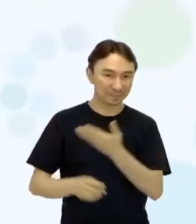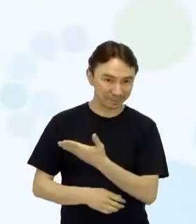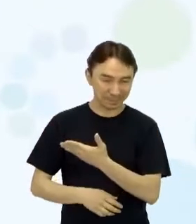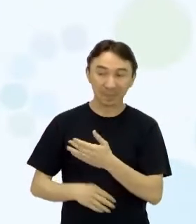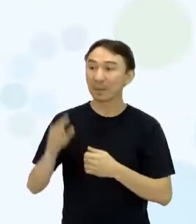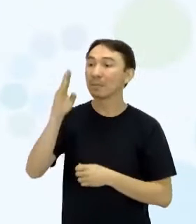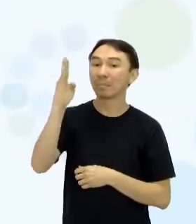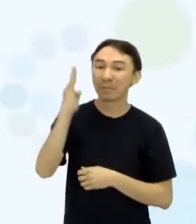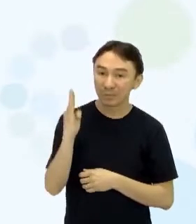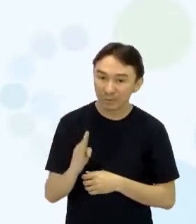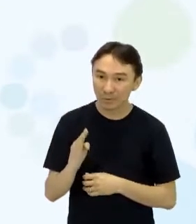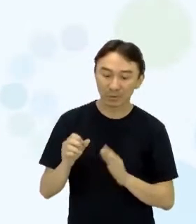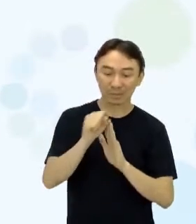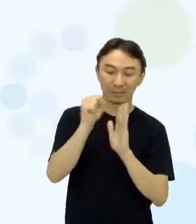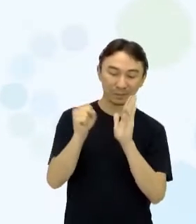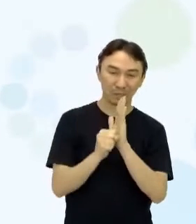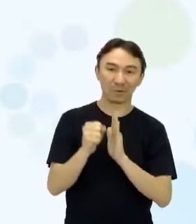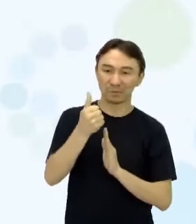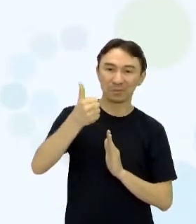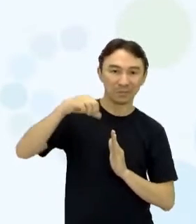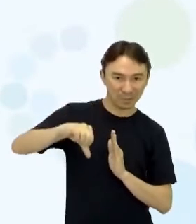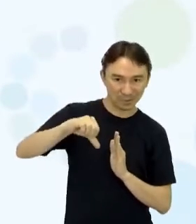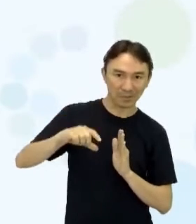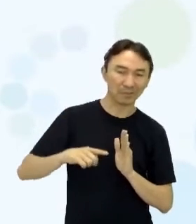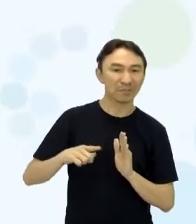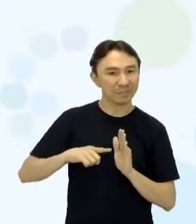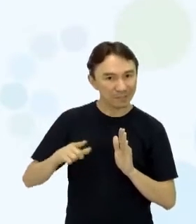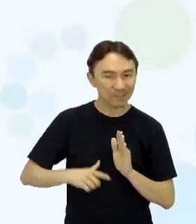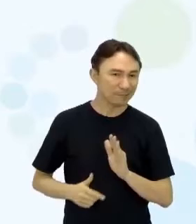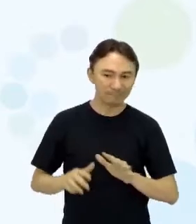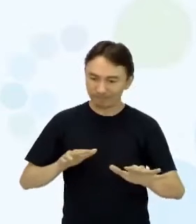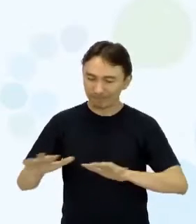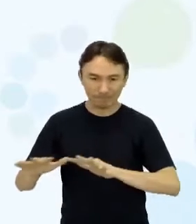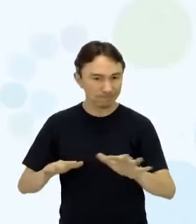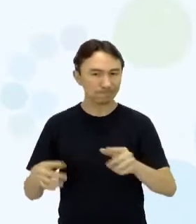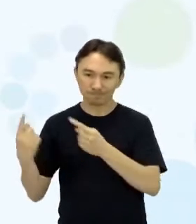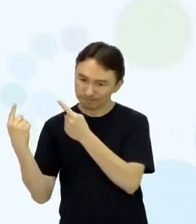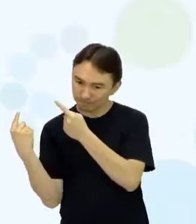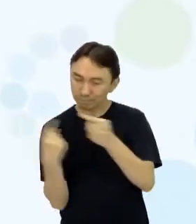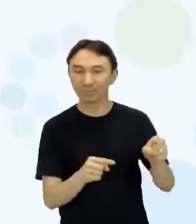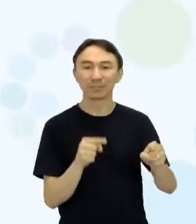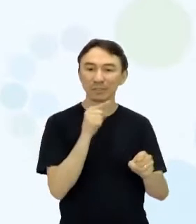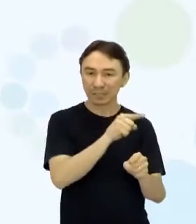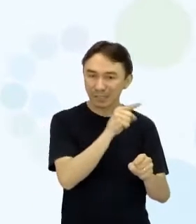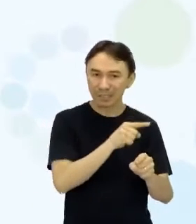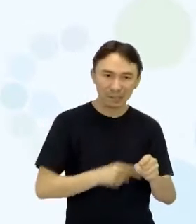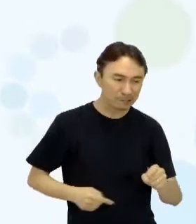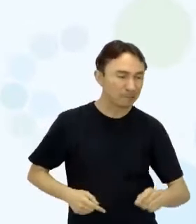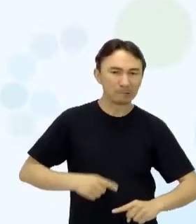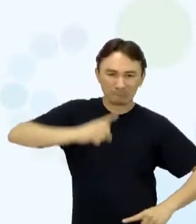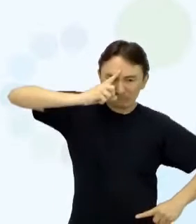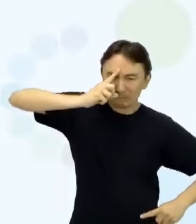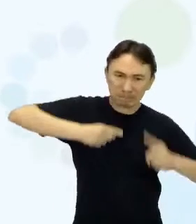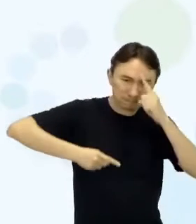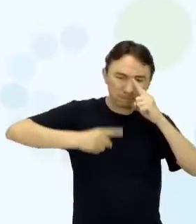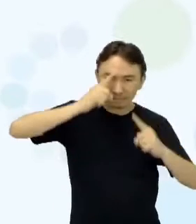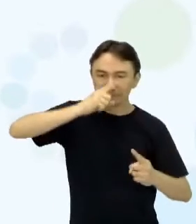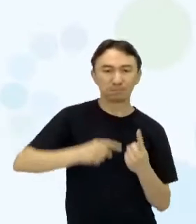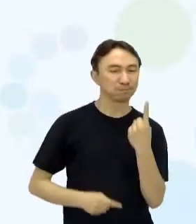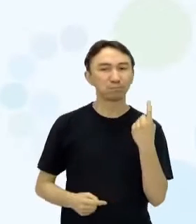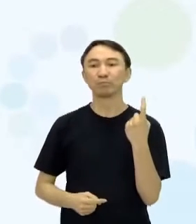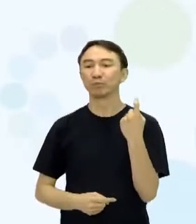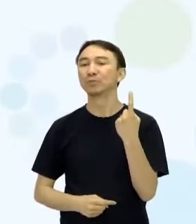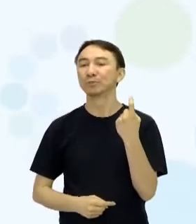século XIX, movimentos de contestação ao poder centralizado. E aí, antes de começar a